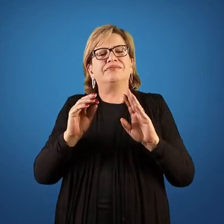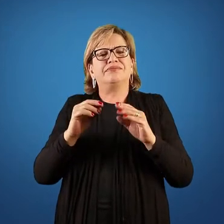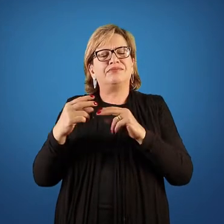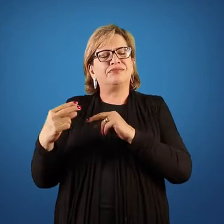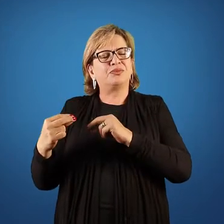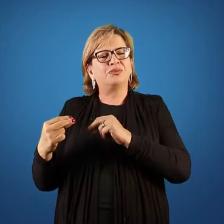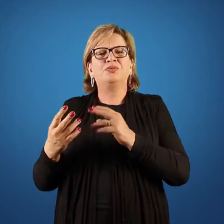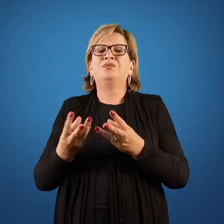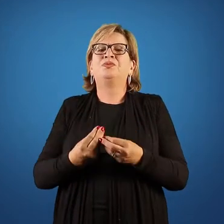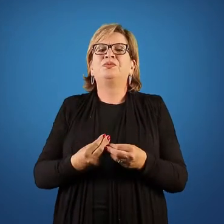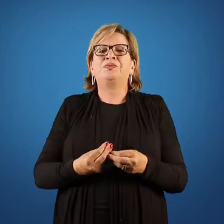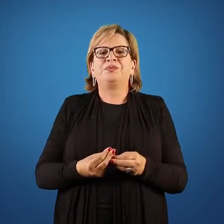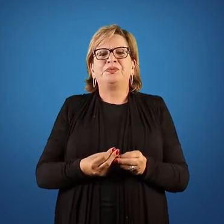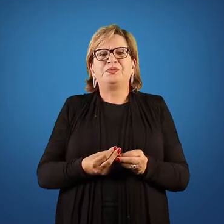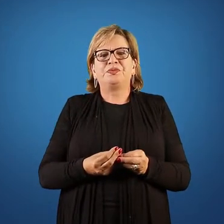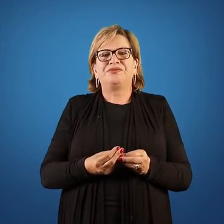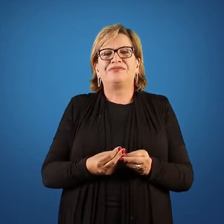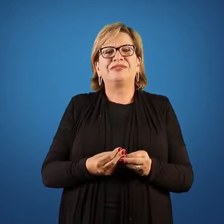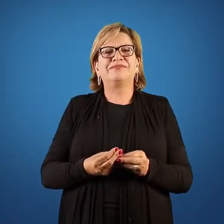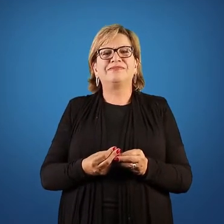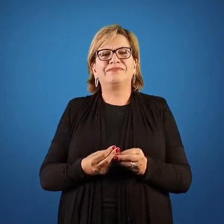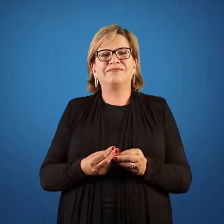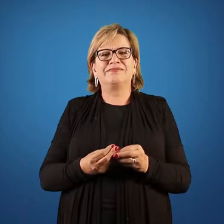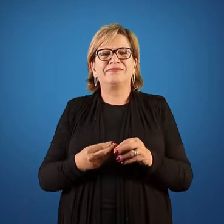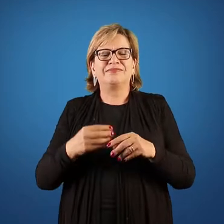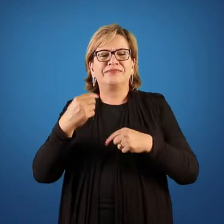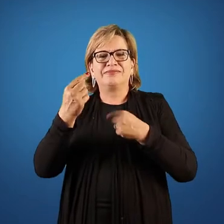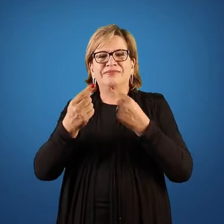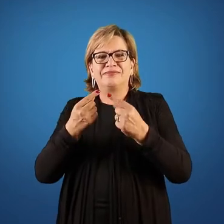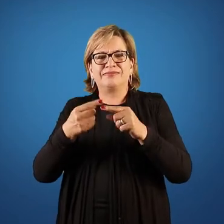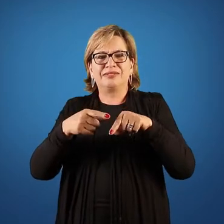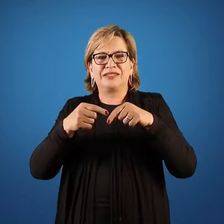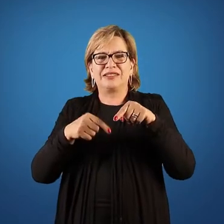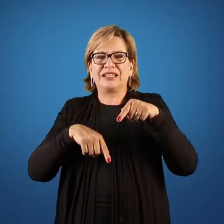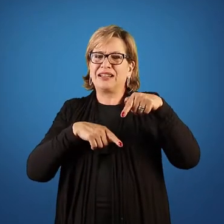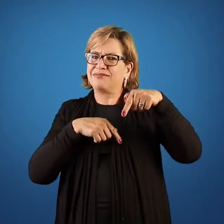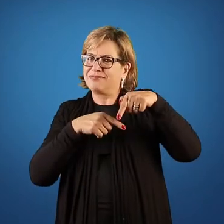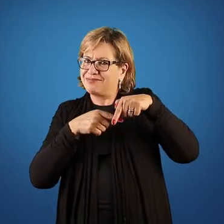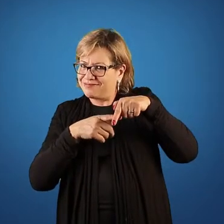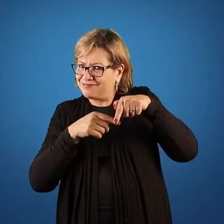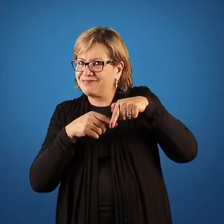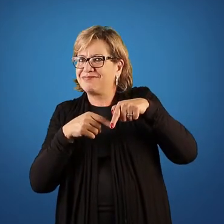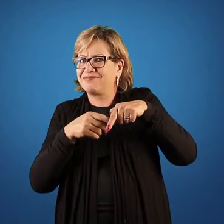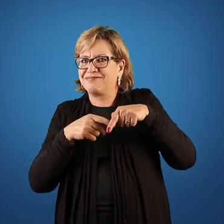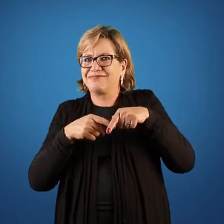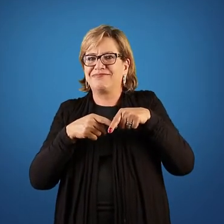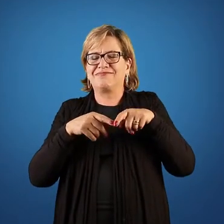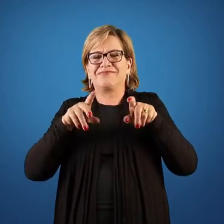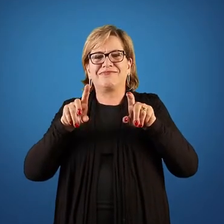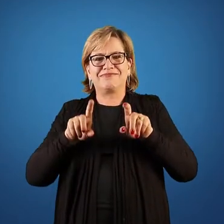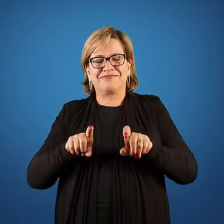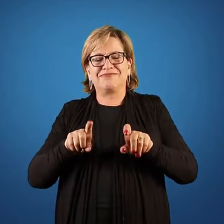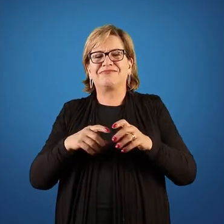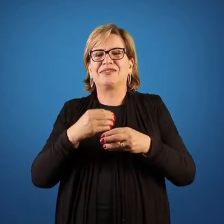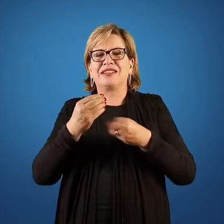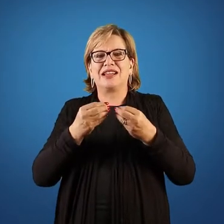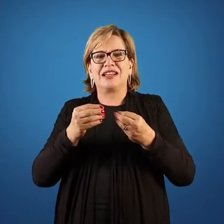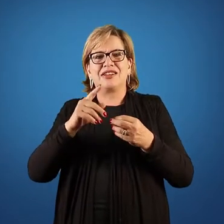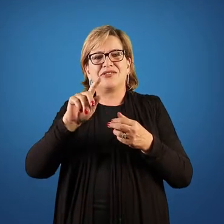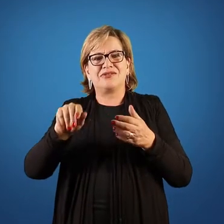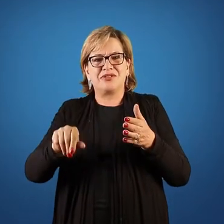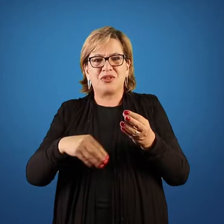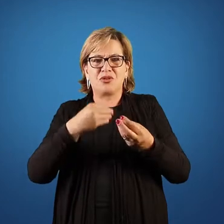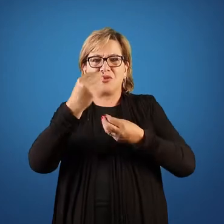Segurando só? Na barra. Isso. A parte de trás dos joelhos, né, na barra. Certo? Então, esse